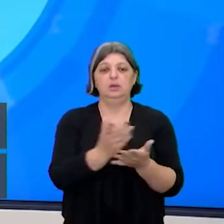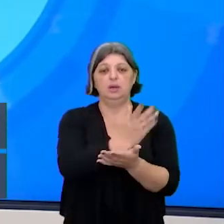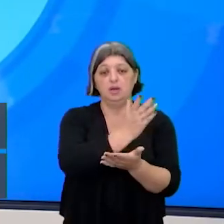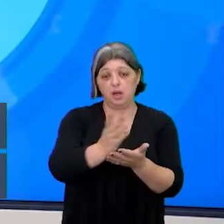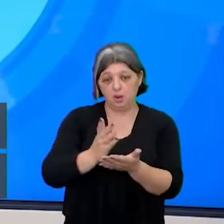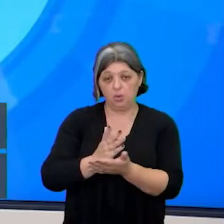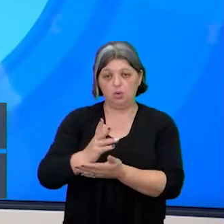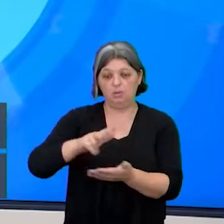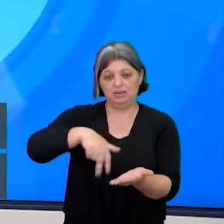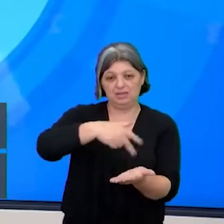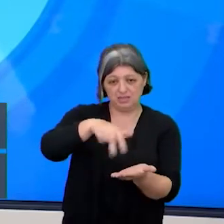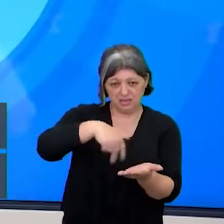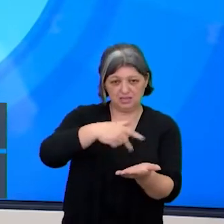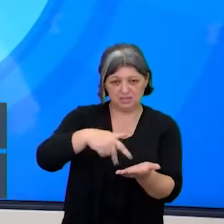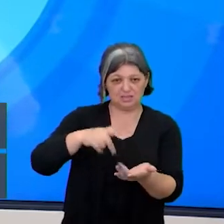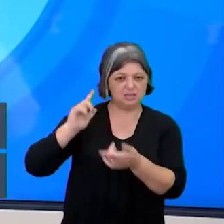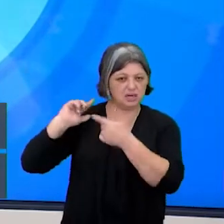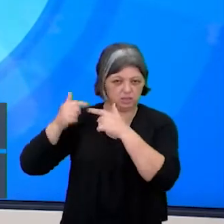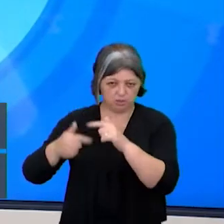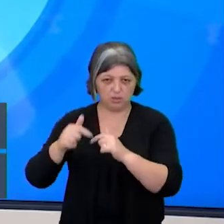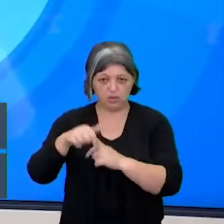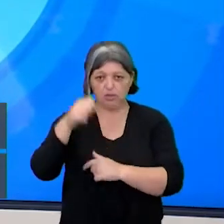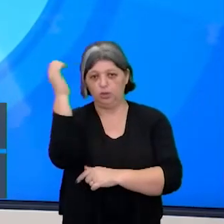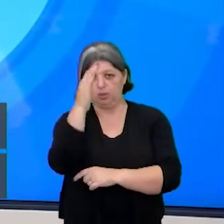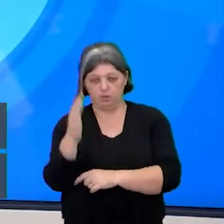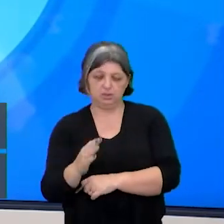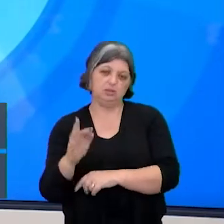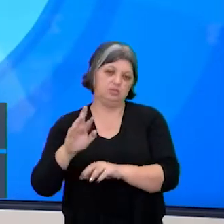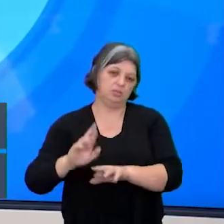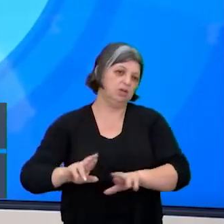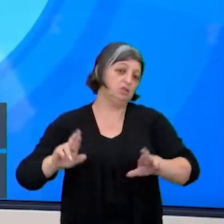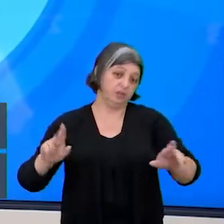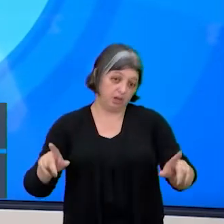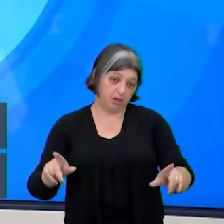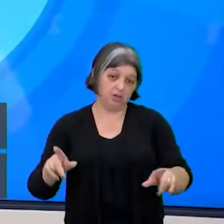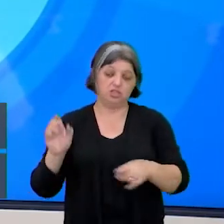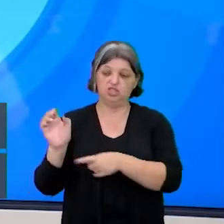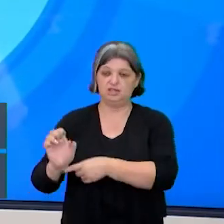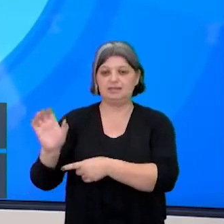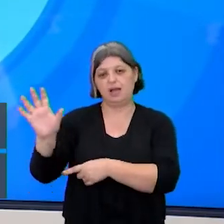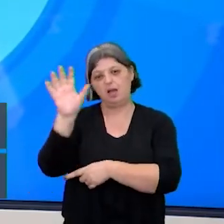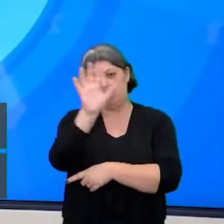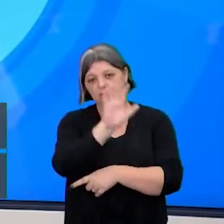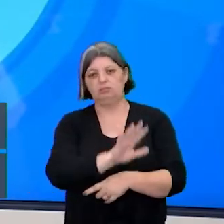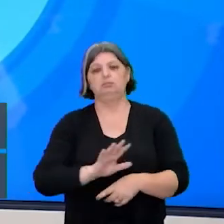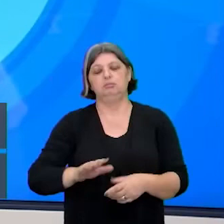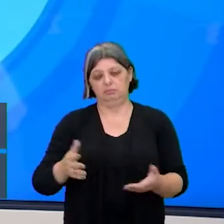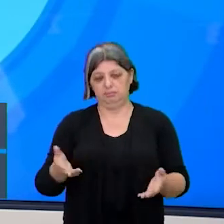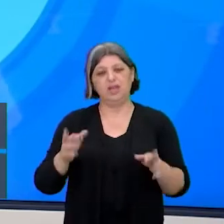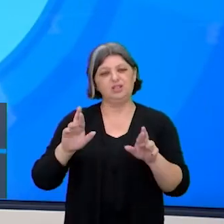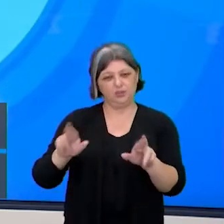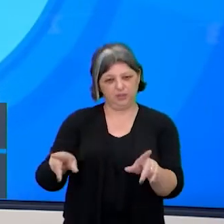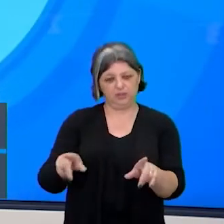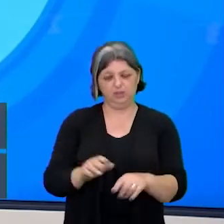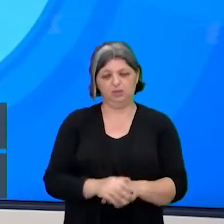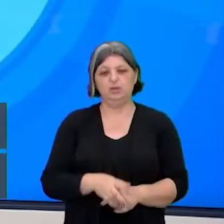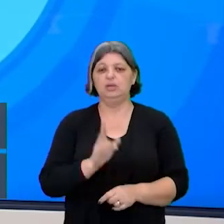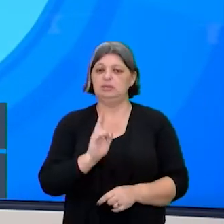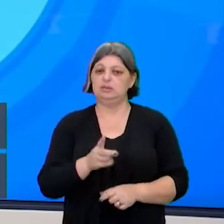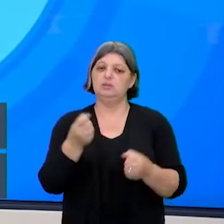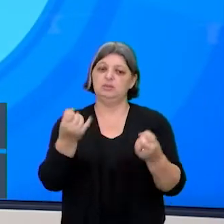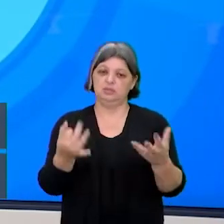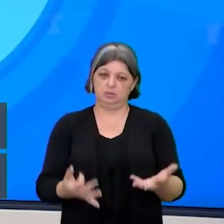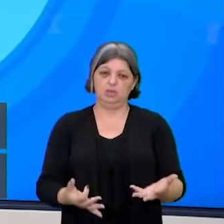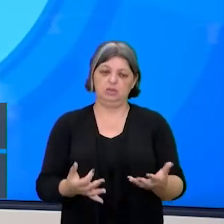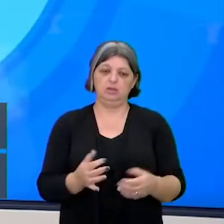danças típicas no Brasil. Ela é diferente, de repente, em cada estado, em cada região. Sempre mencionamos isso. E como